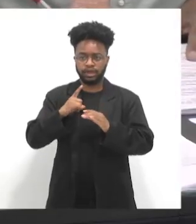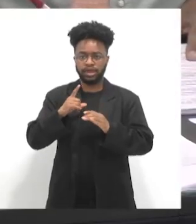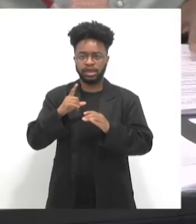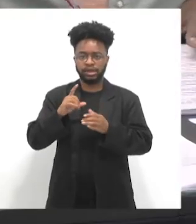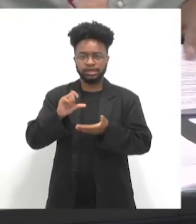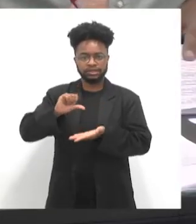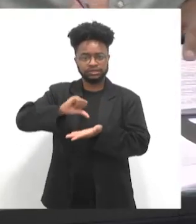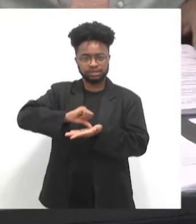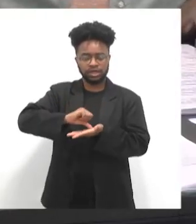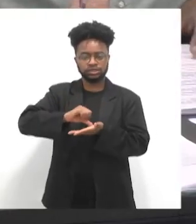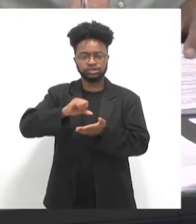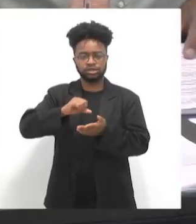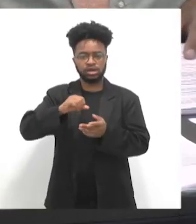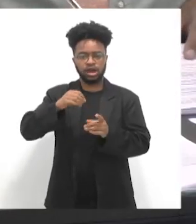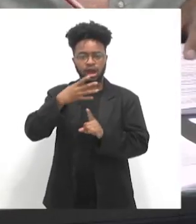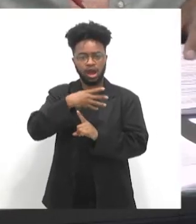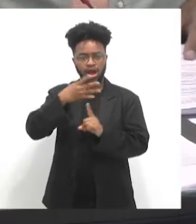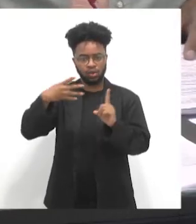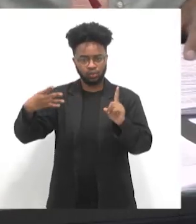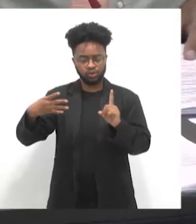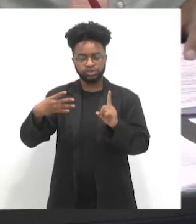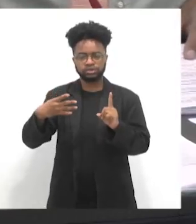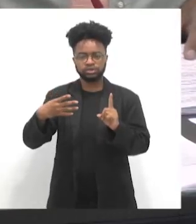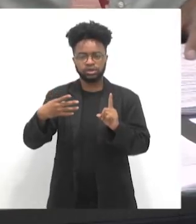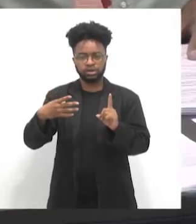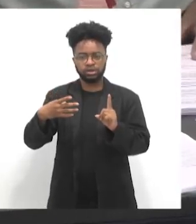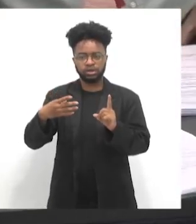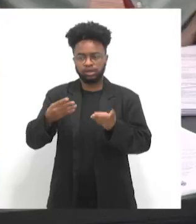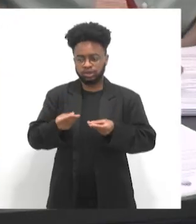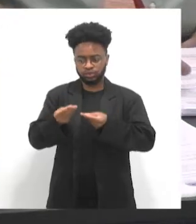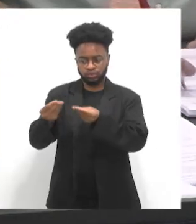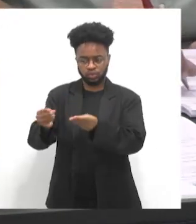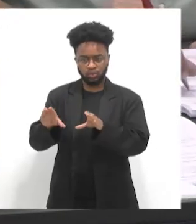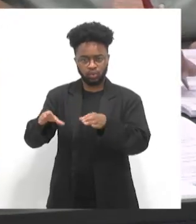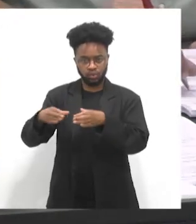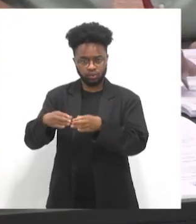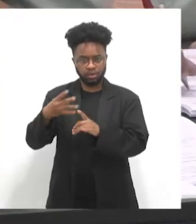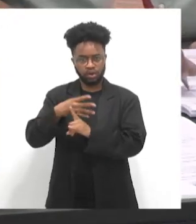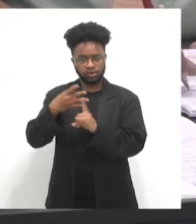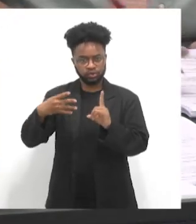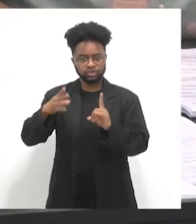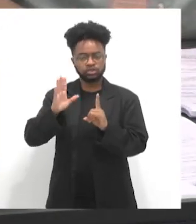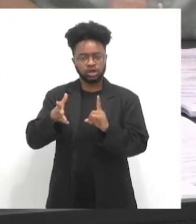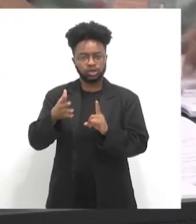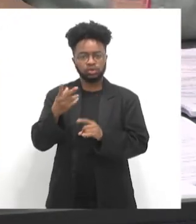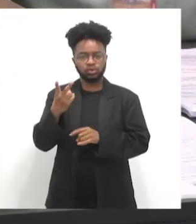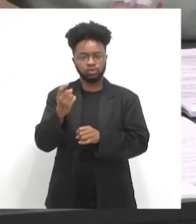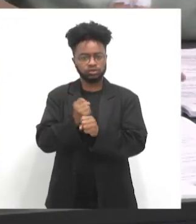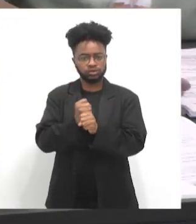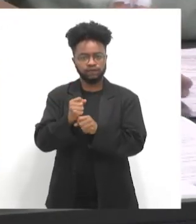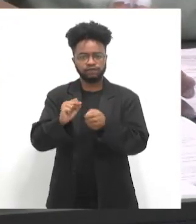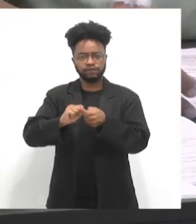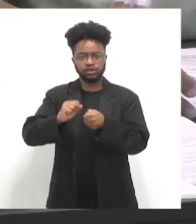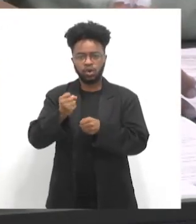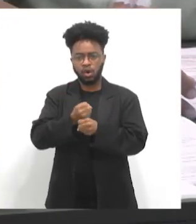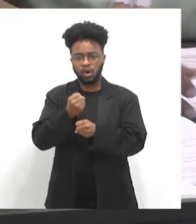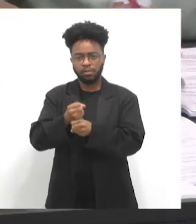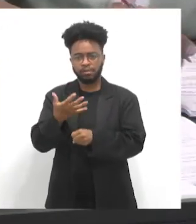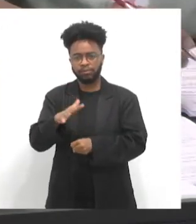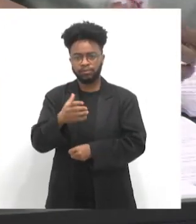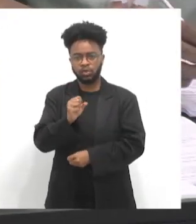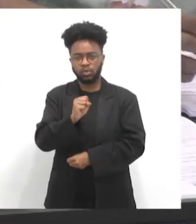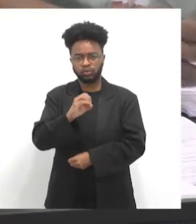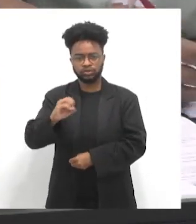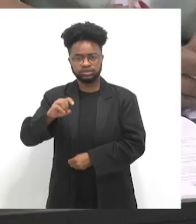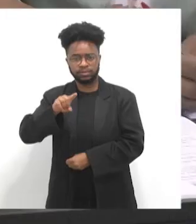Arco-Íris, na Rua da Carioca, que foi cedido para o Grupo Arco-Íris, que em 2 anos fez obra no valor de 800 mil,